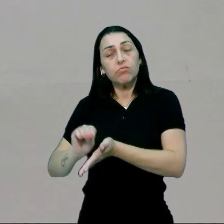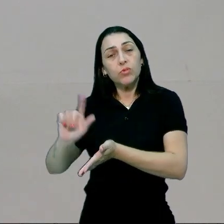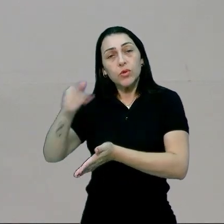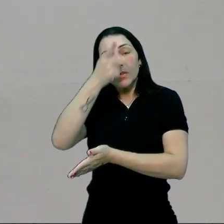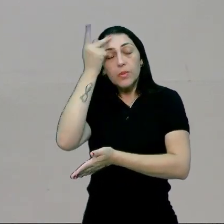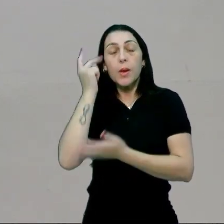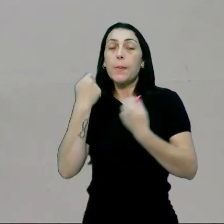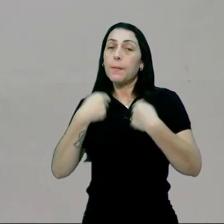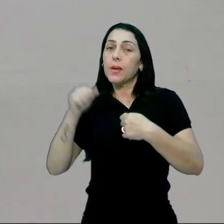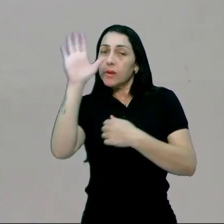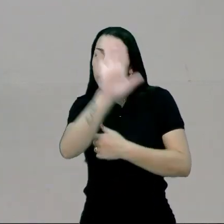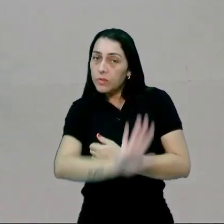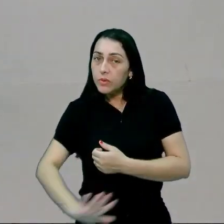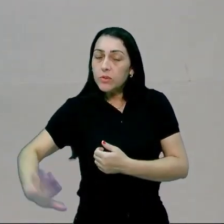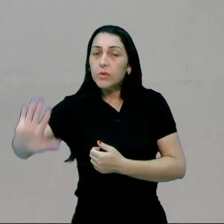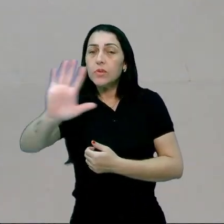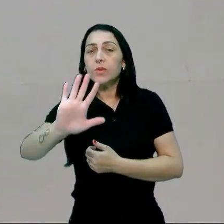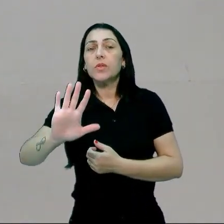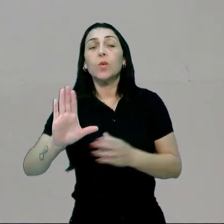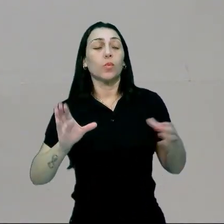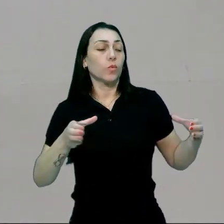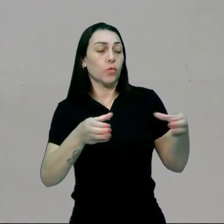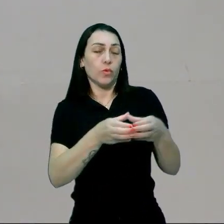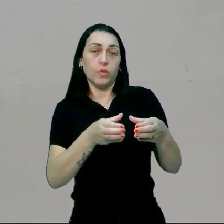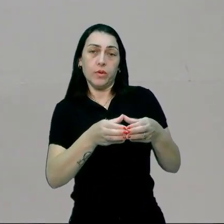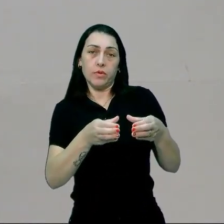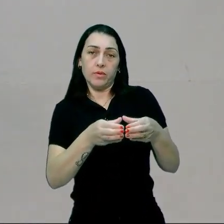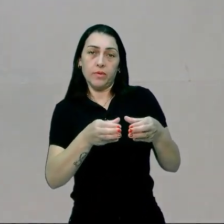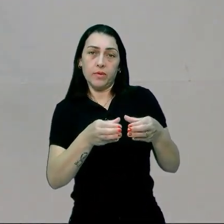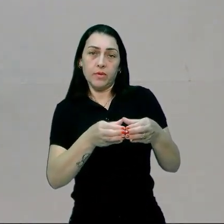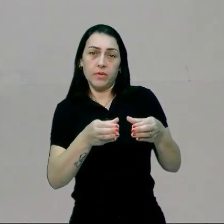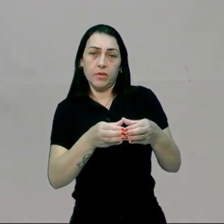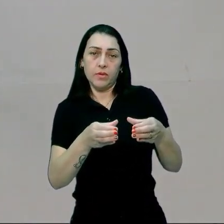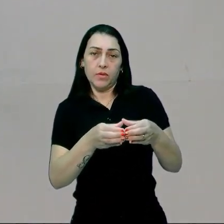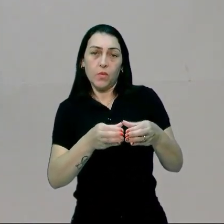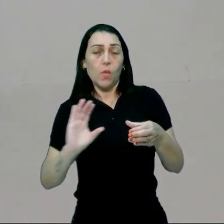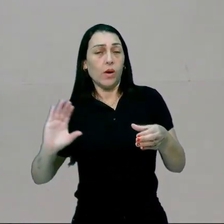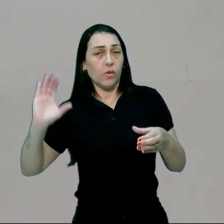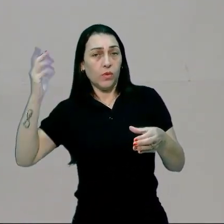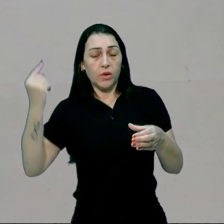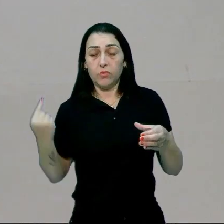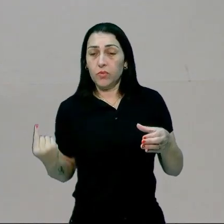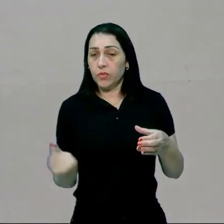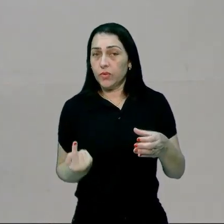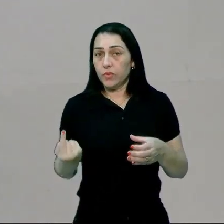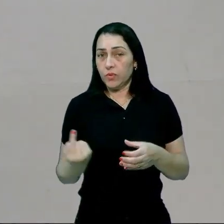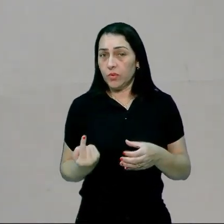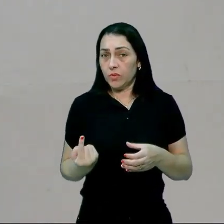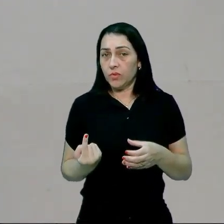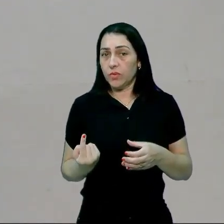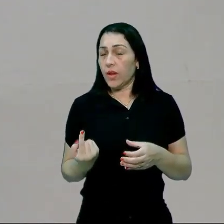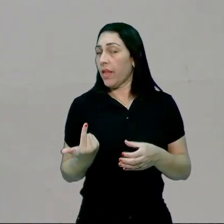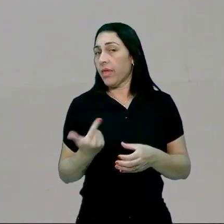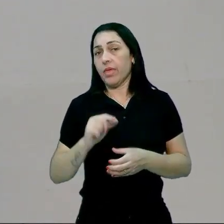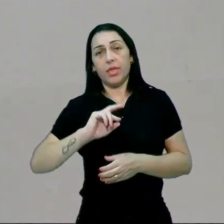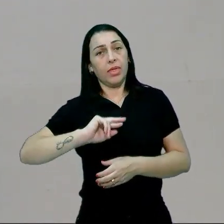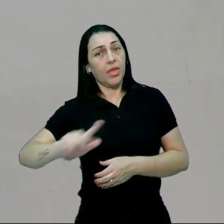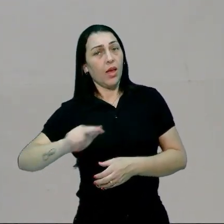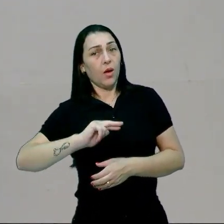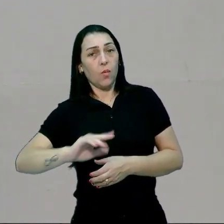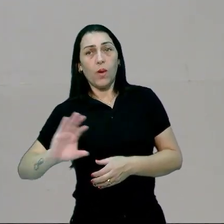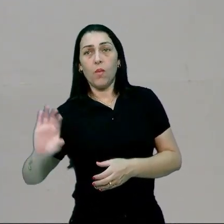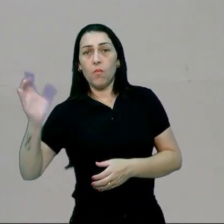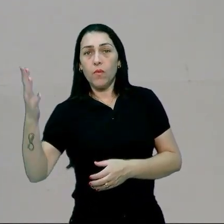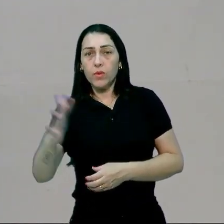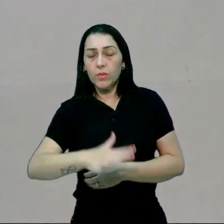ser generalizados, coletivizados. Um ato individual não corresponde a um